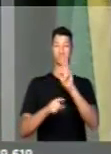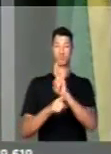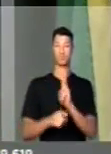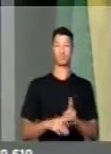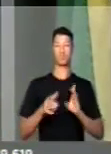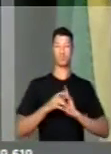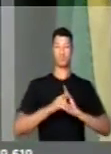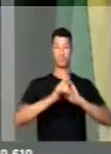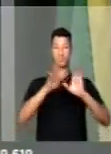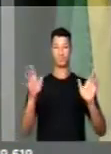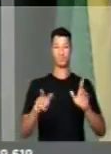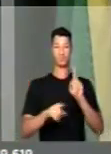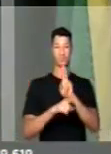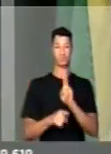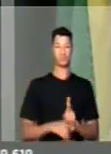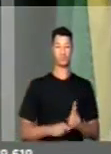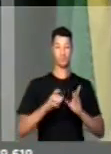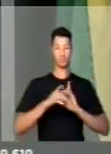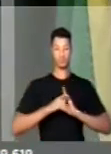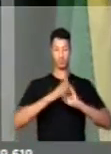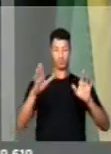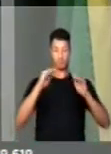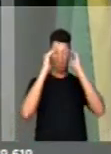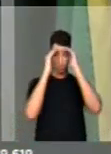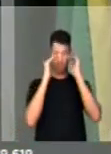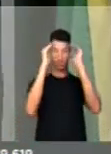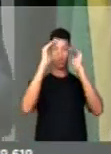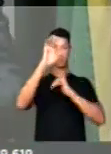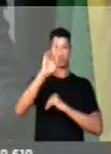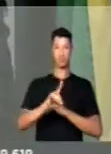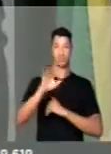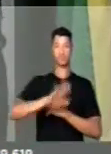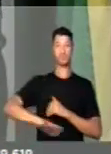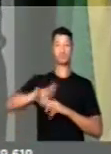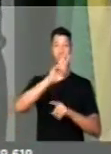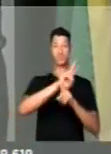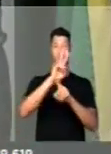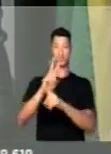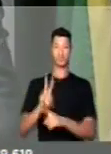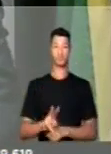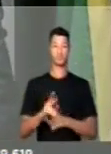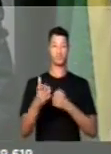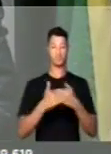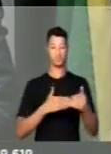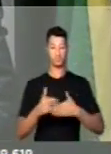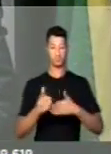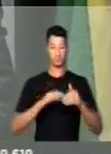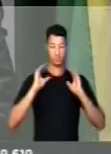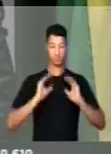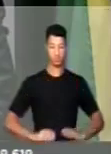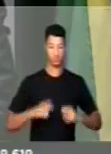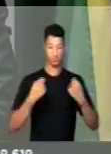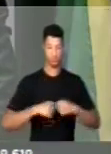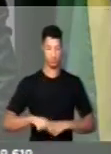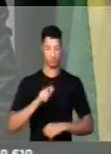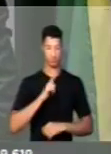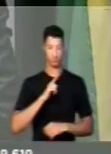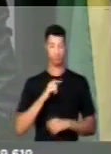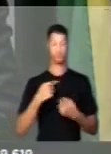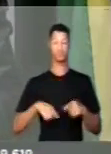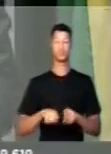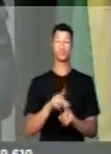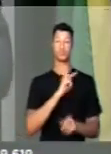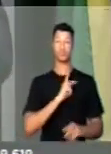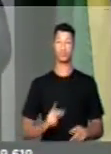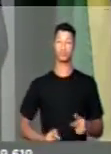da liberdade, da defesa da democracia, do respeito ao direito de defesa que qualquer cidadão deve ter. Então é isso,